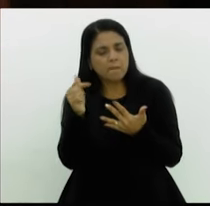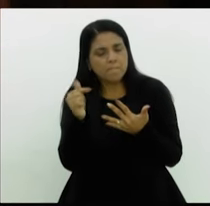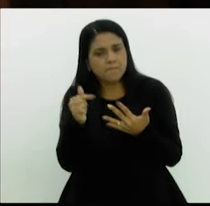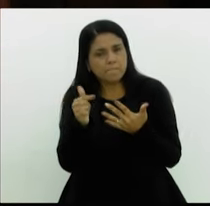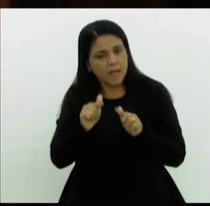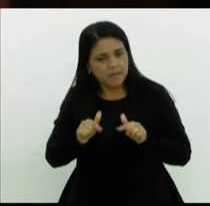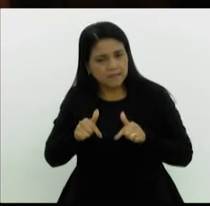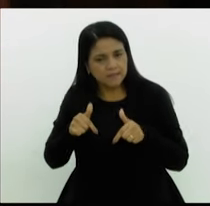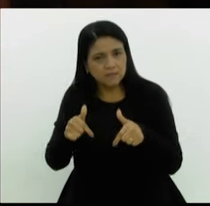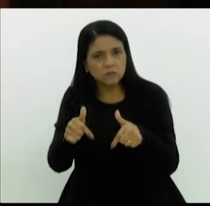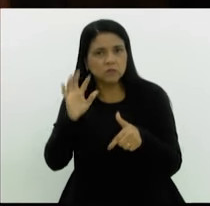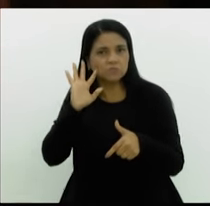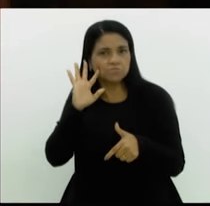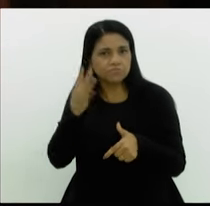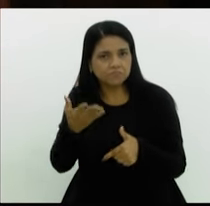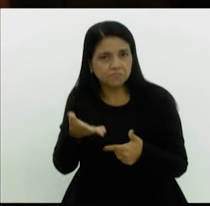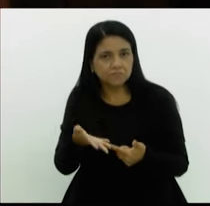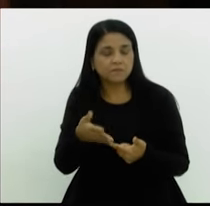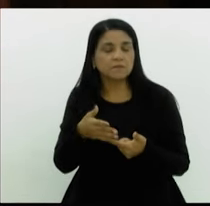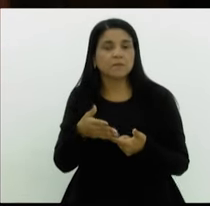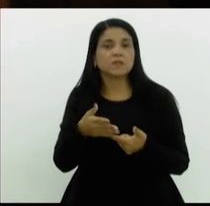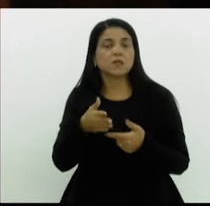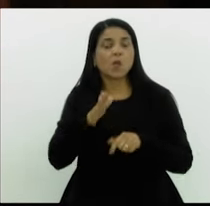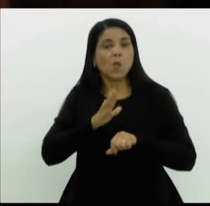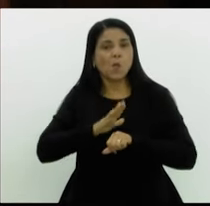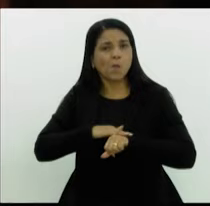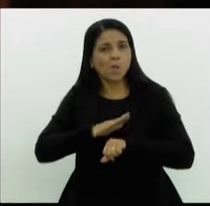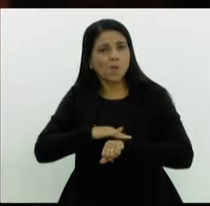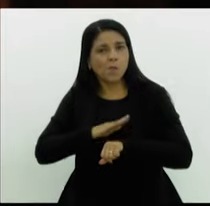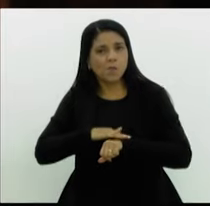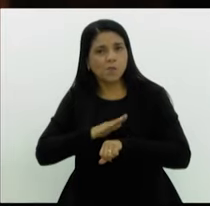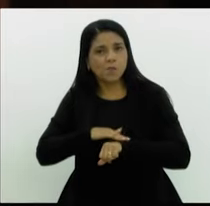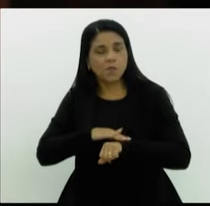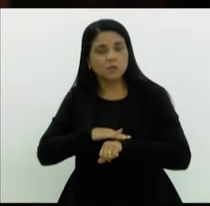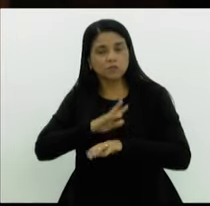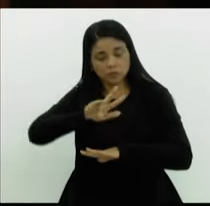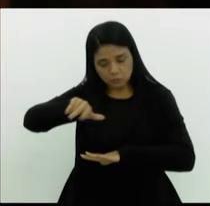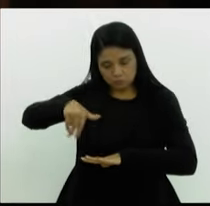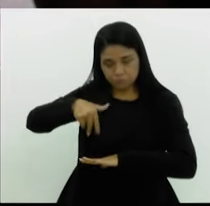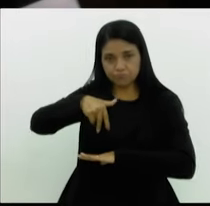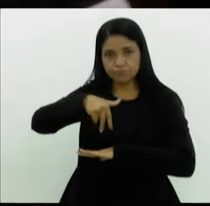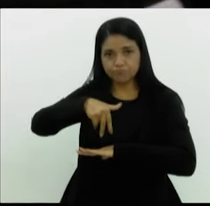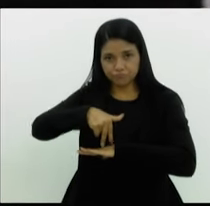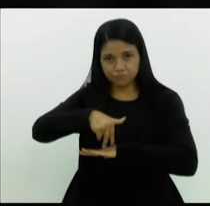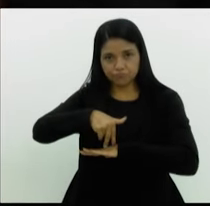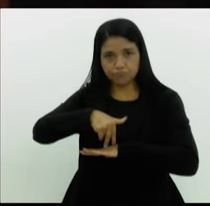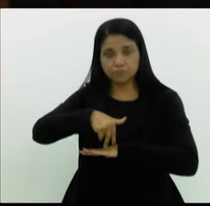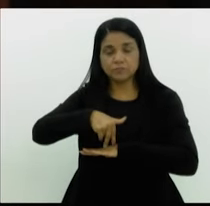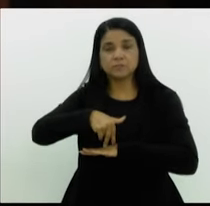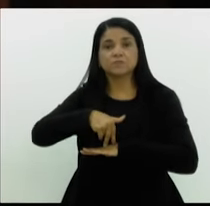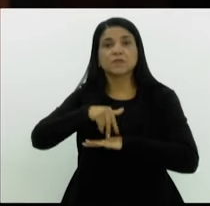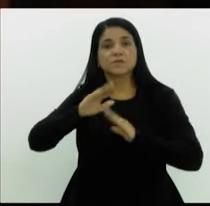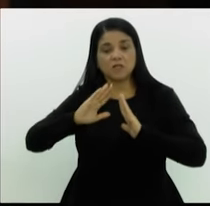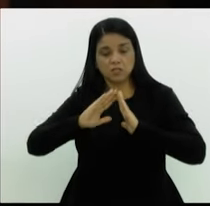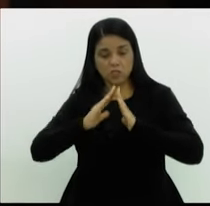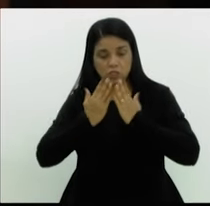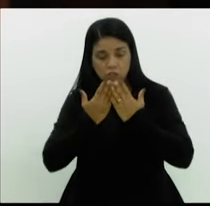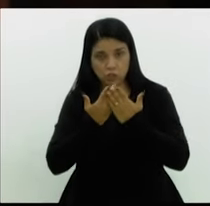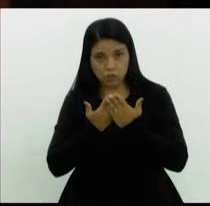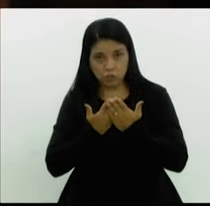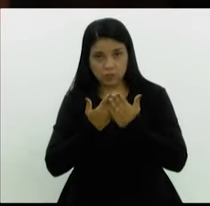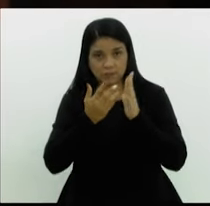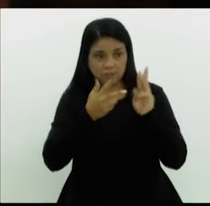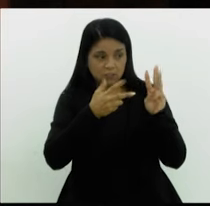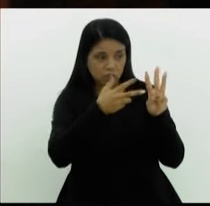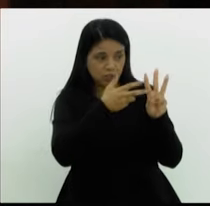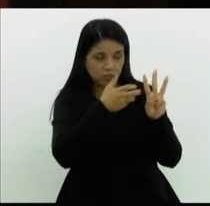em relação a isso. Naquele momento em que subi a essa tribuna para falar da situação da escola indígena,